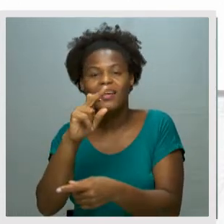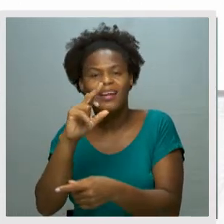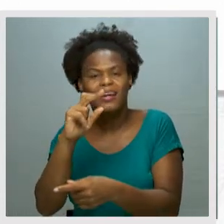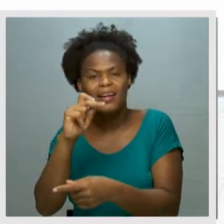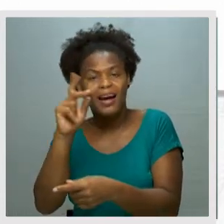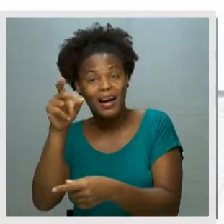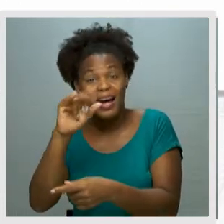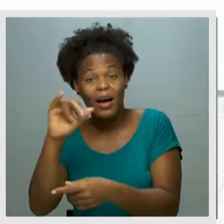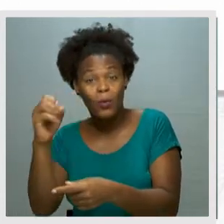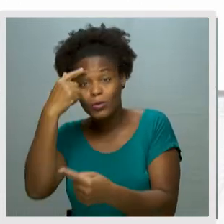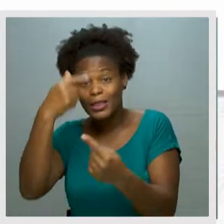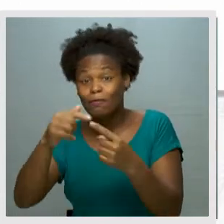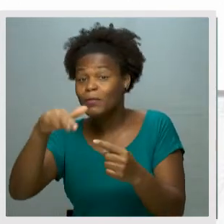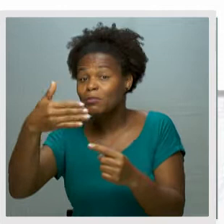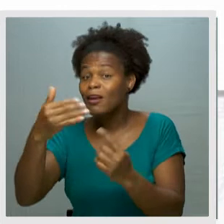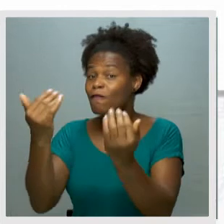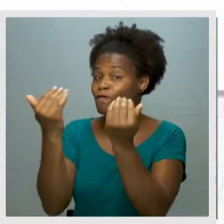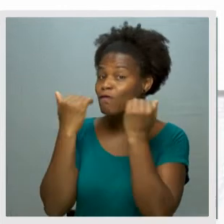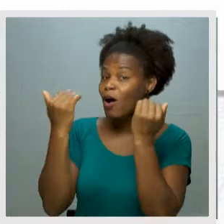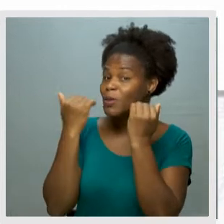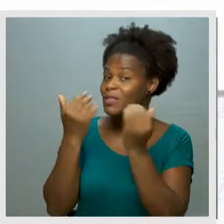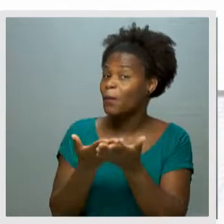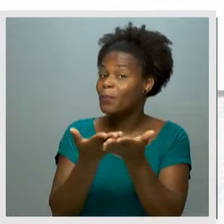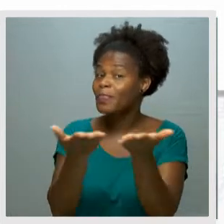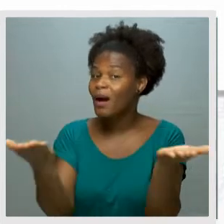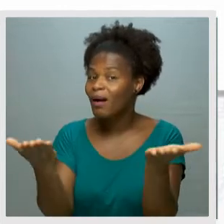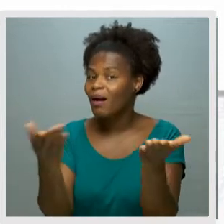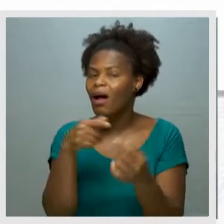informações. Têm uma função